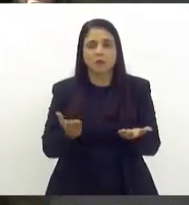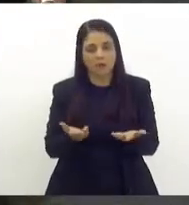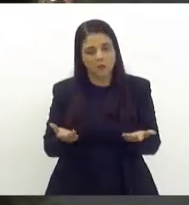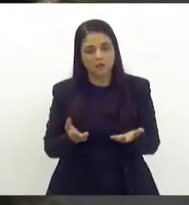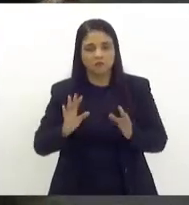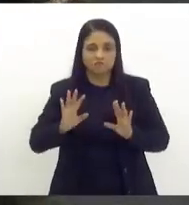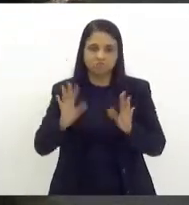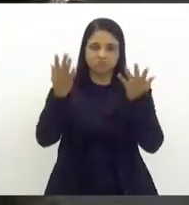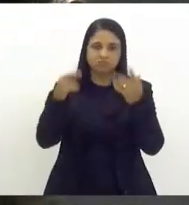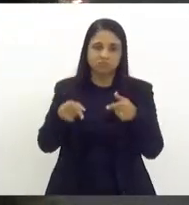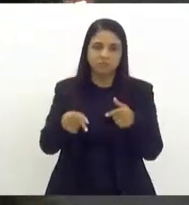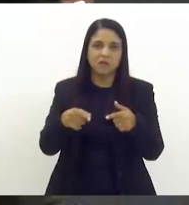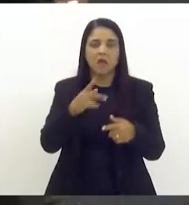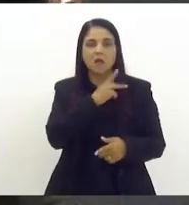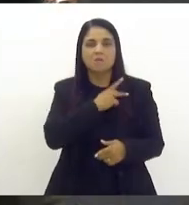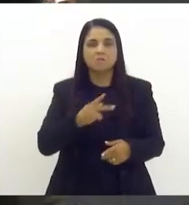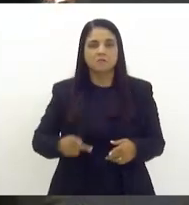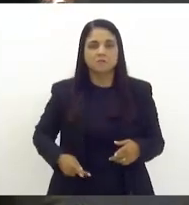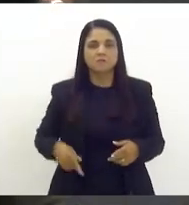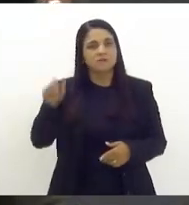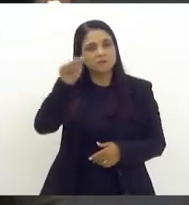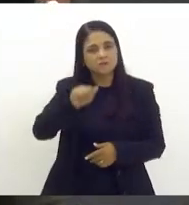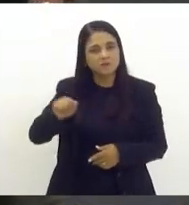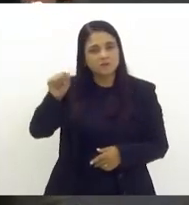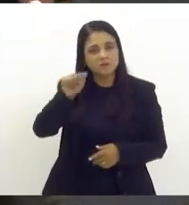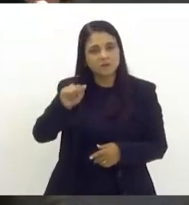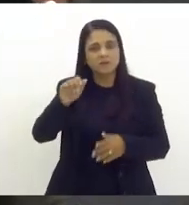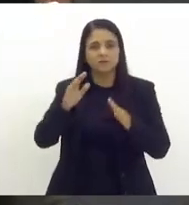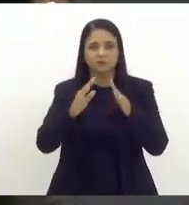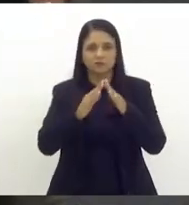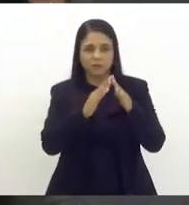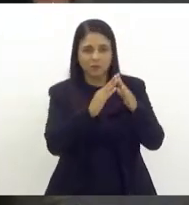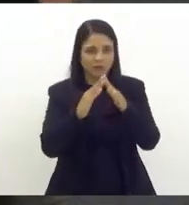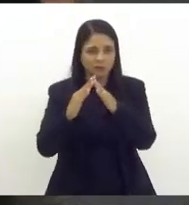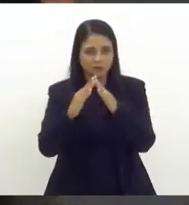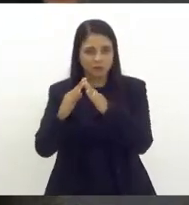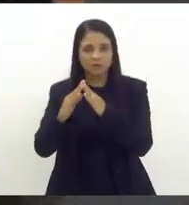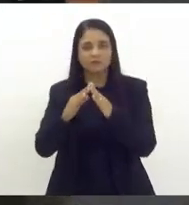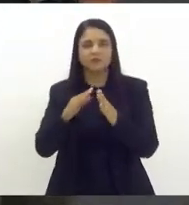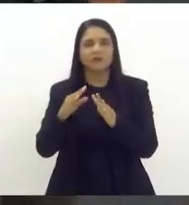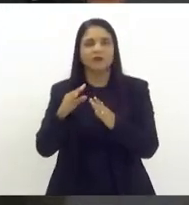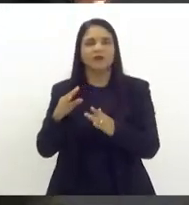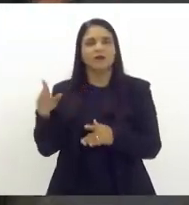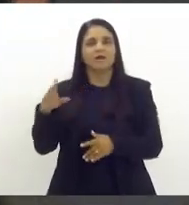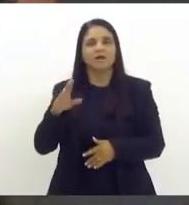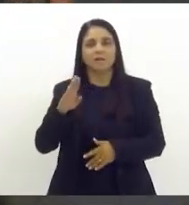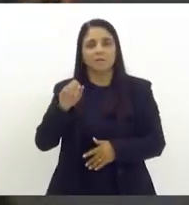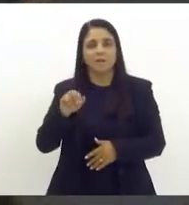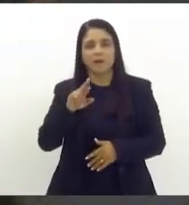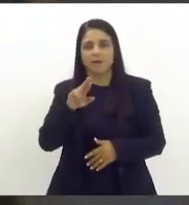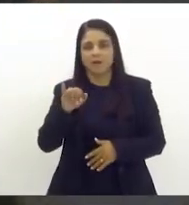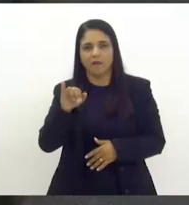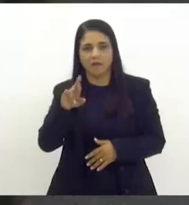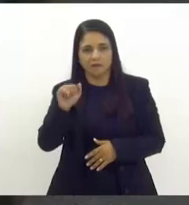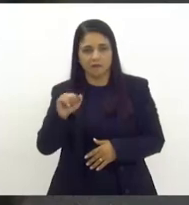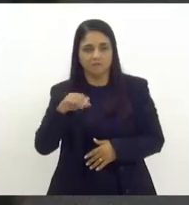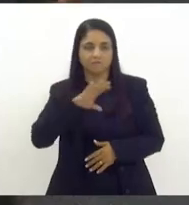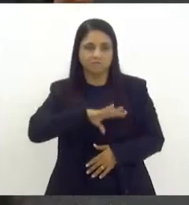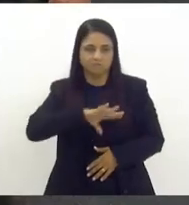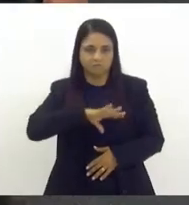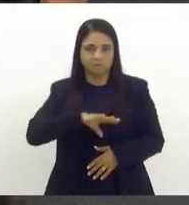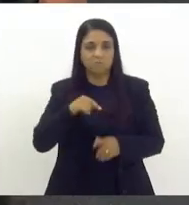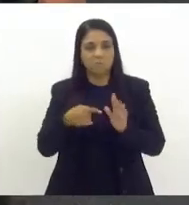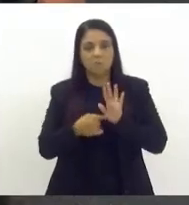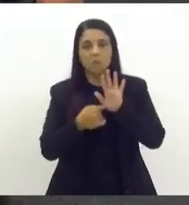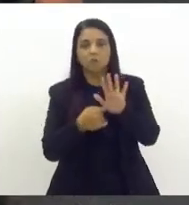abraçar presidente da associação de moradores da barreira do Vasco que mostrou o quanto